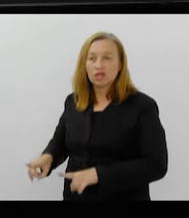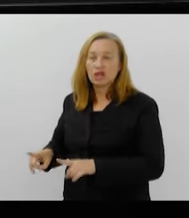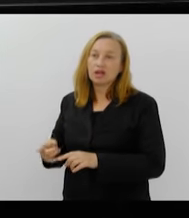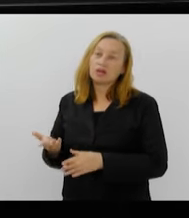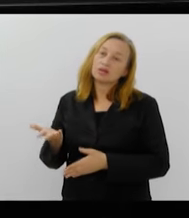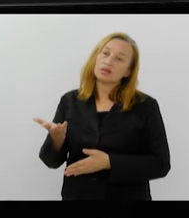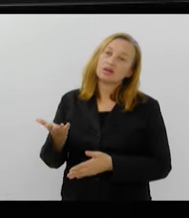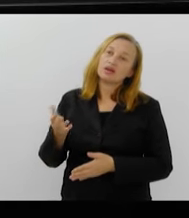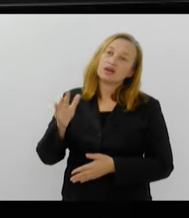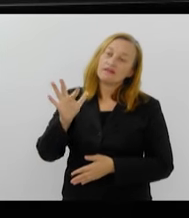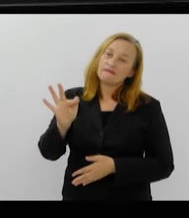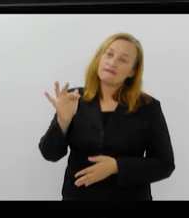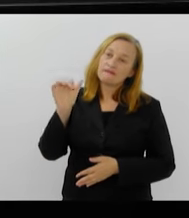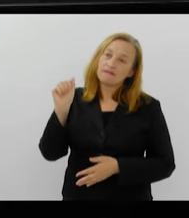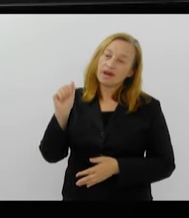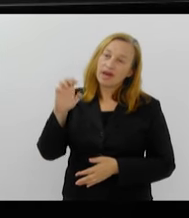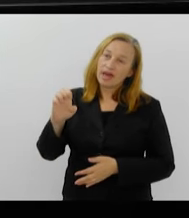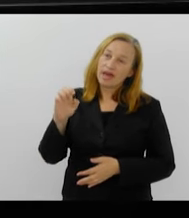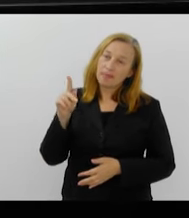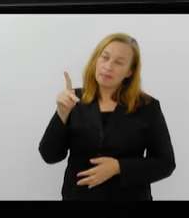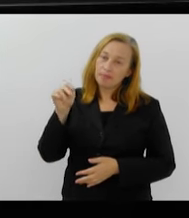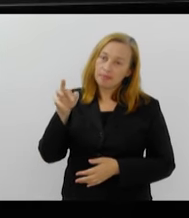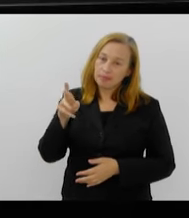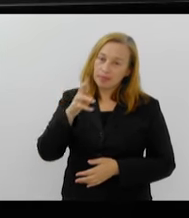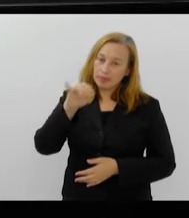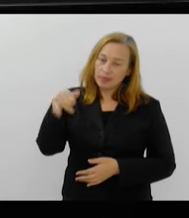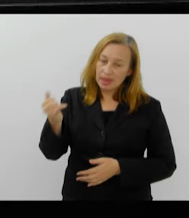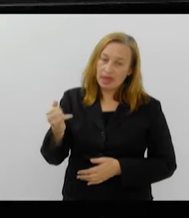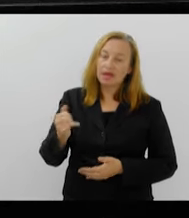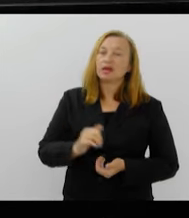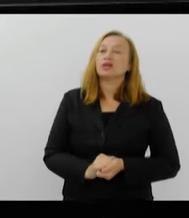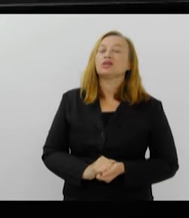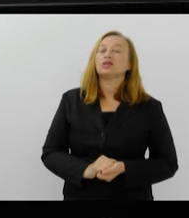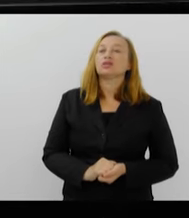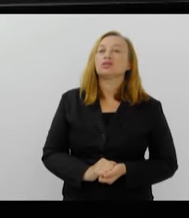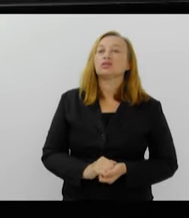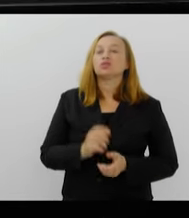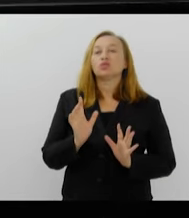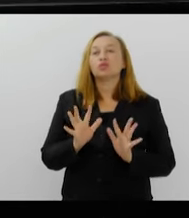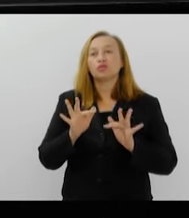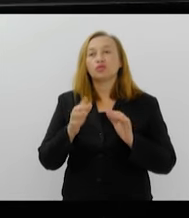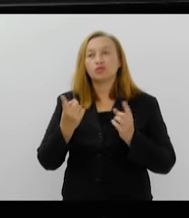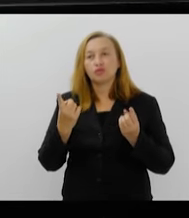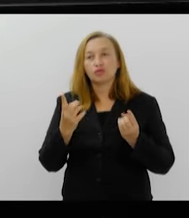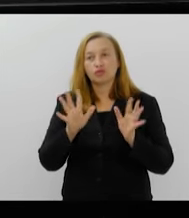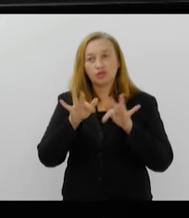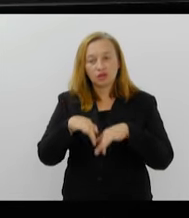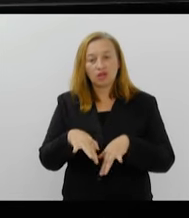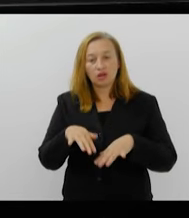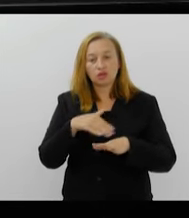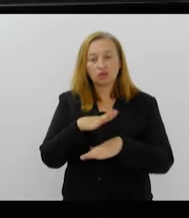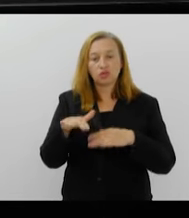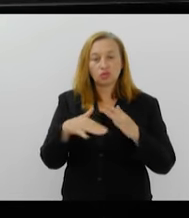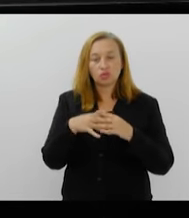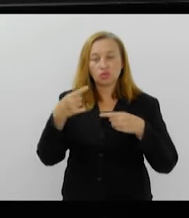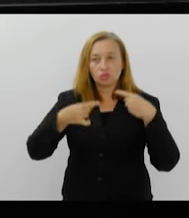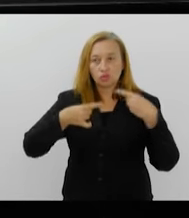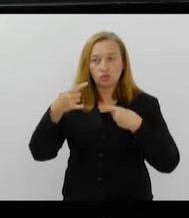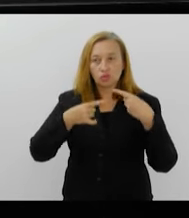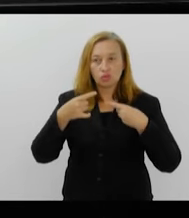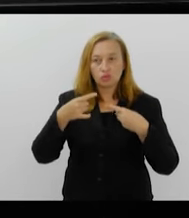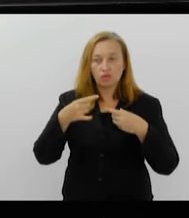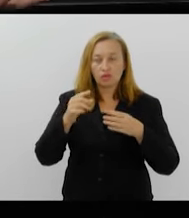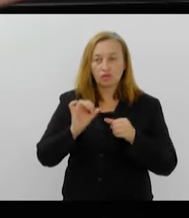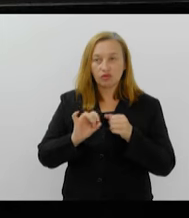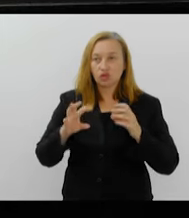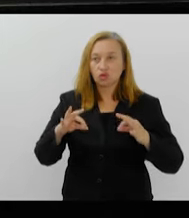do ano passado, eu realizei uma audiência pública pela Comissão da Ciência e Tecnologia, busquei diálogo e fiz todas as tratativas necessárias. No